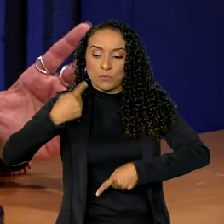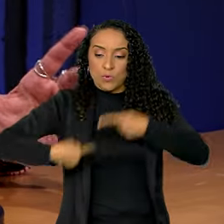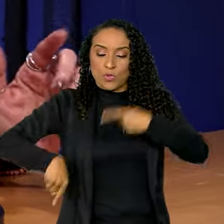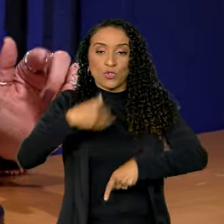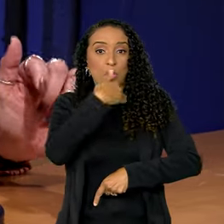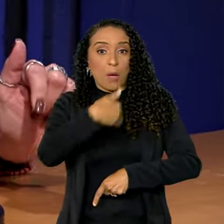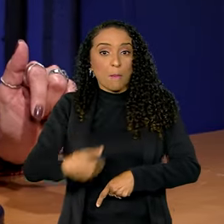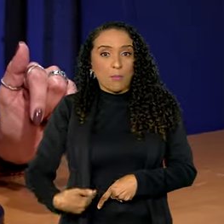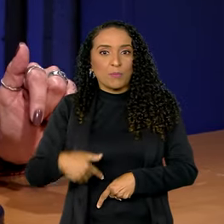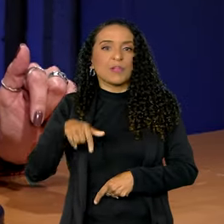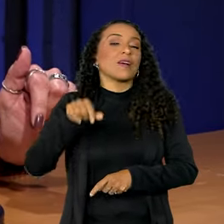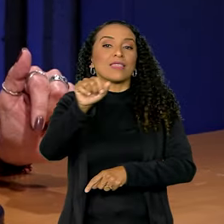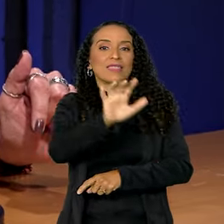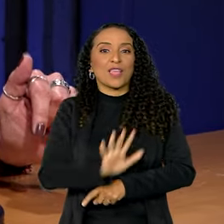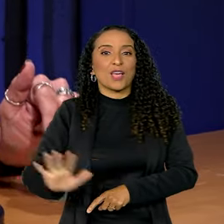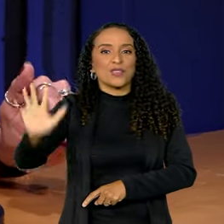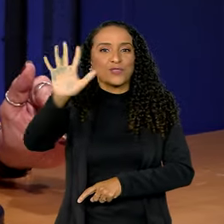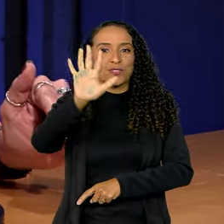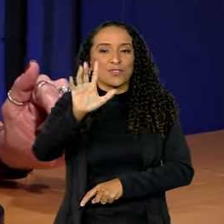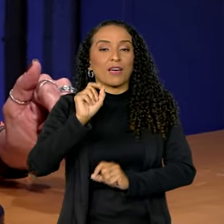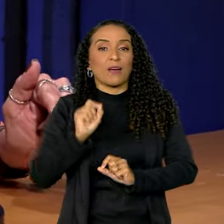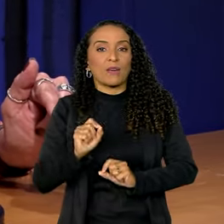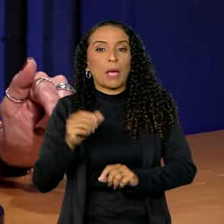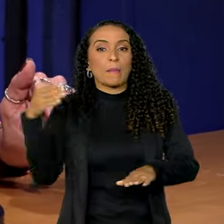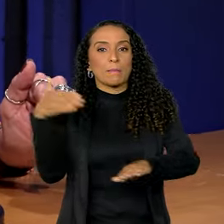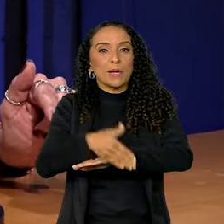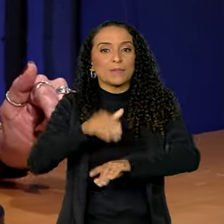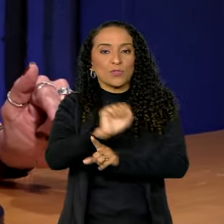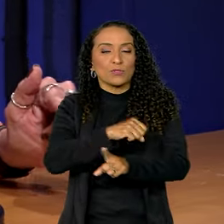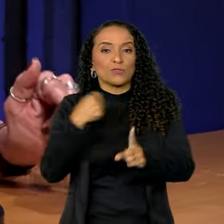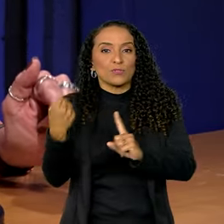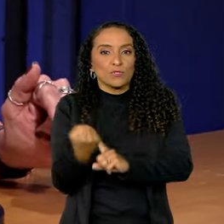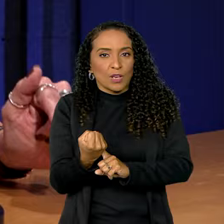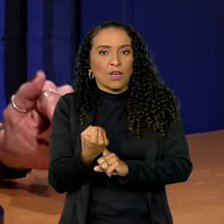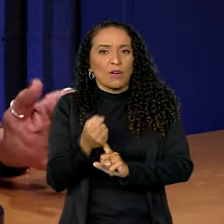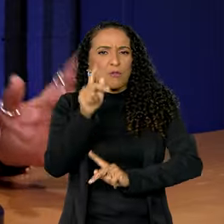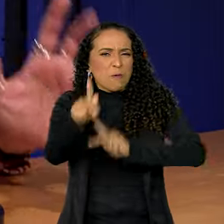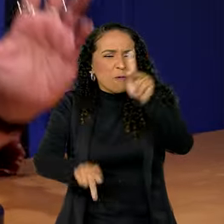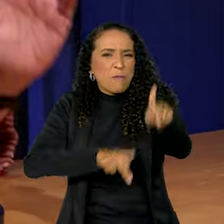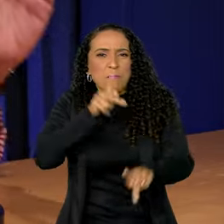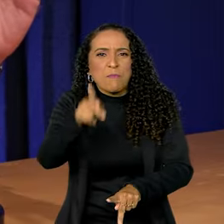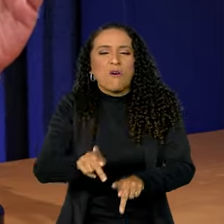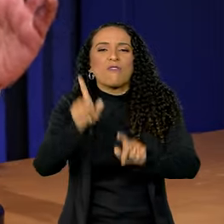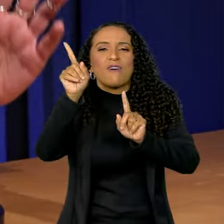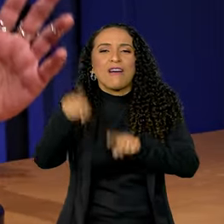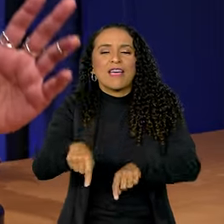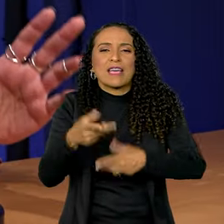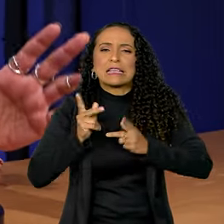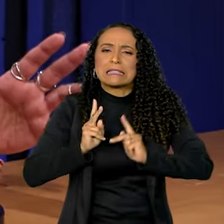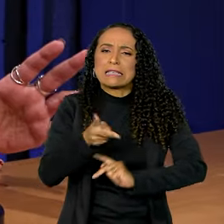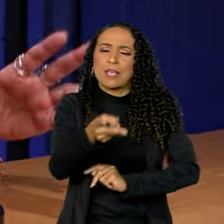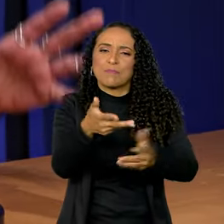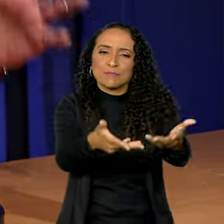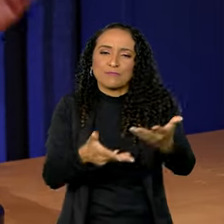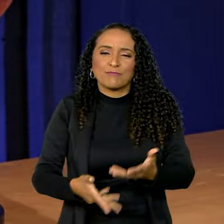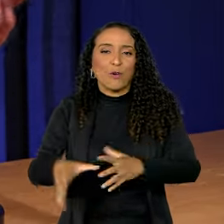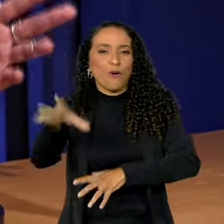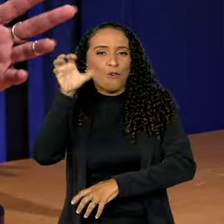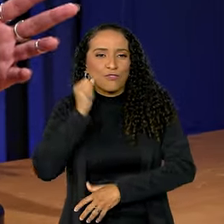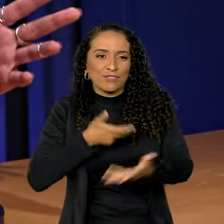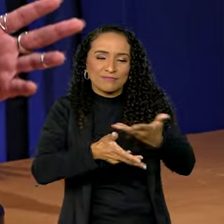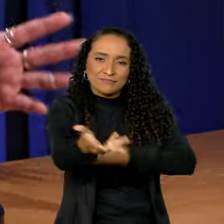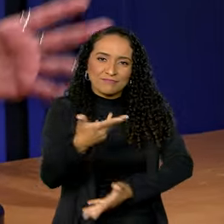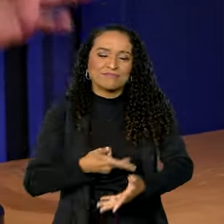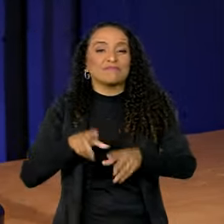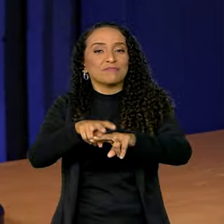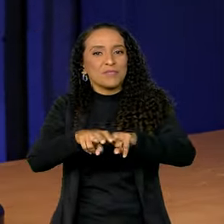políticas públicas nacionais a participação social o povo seja sempre ouvido e é dessa